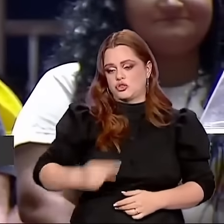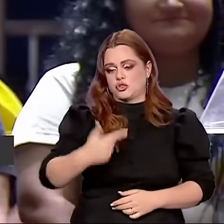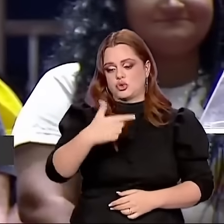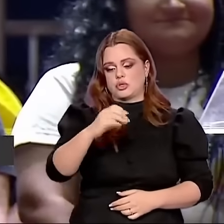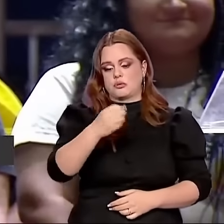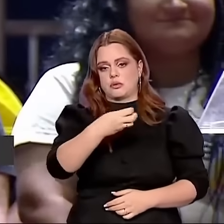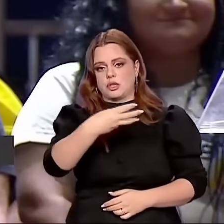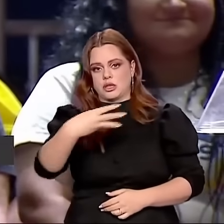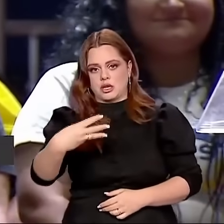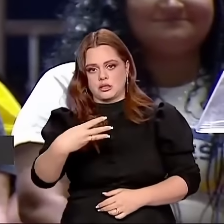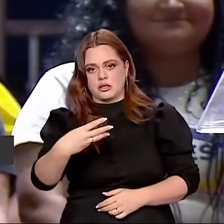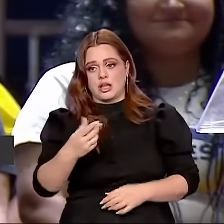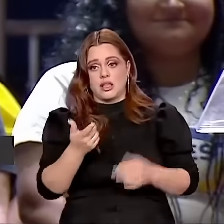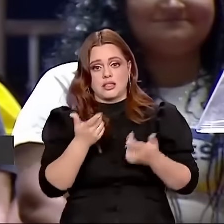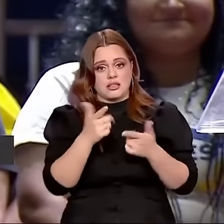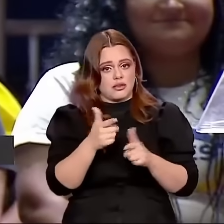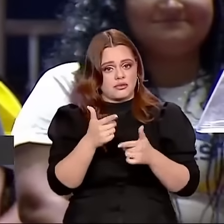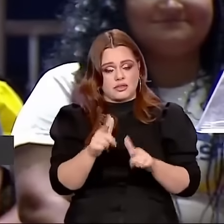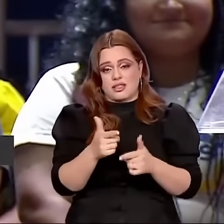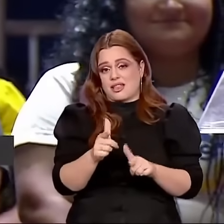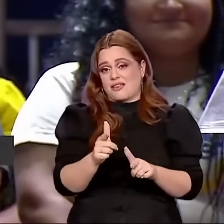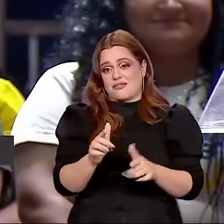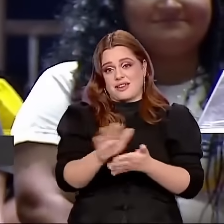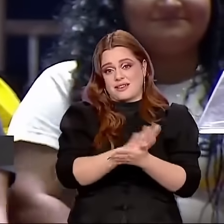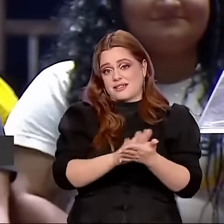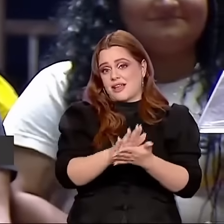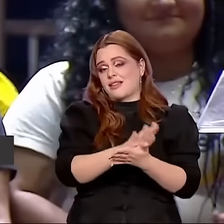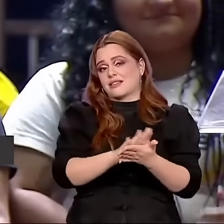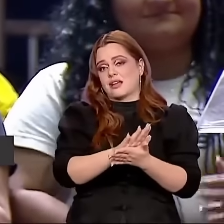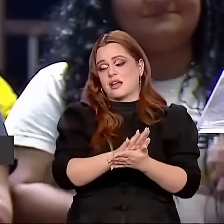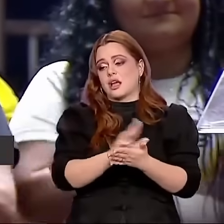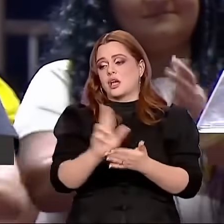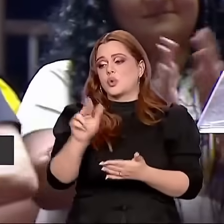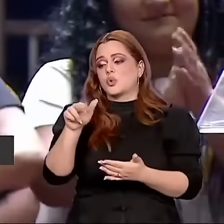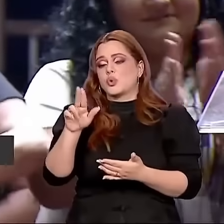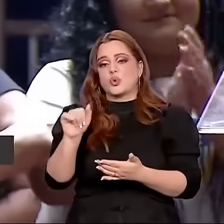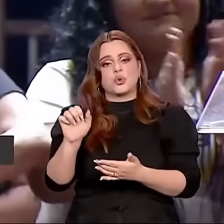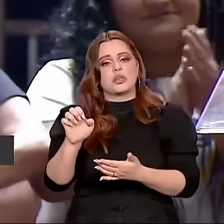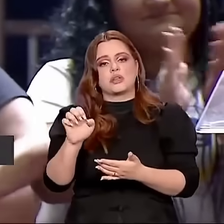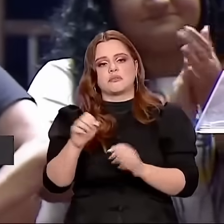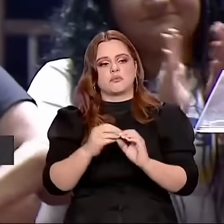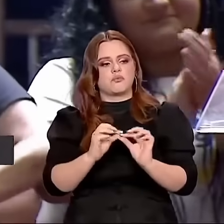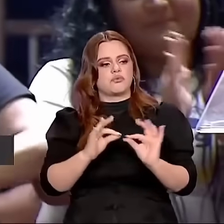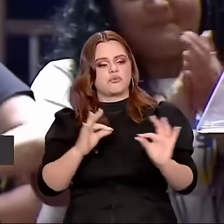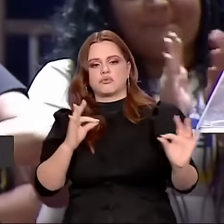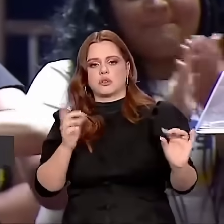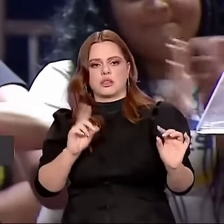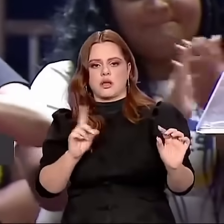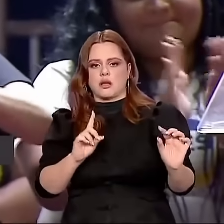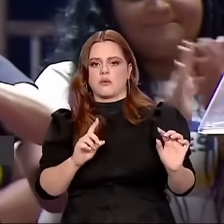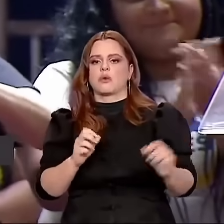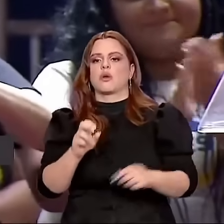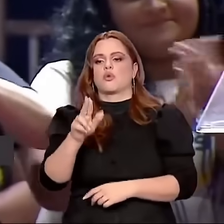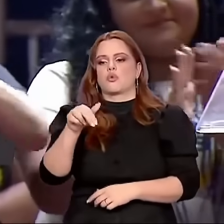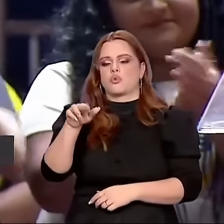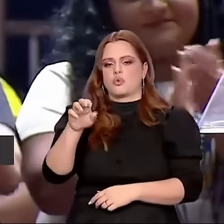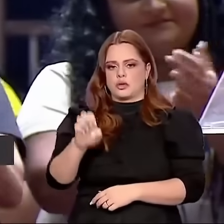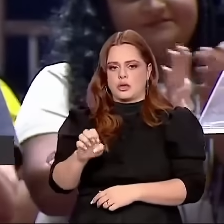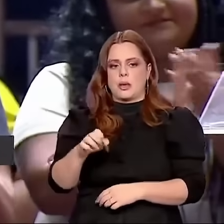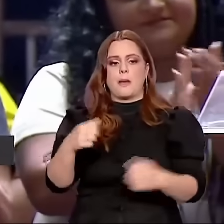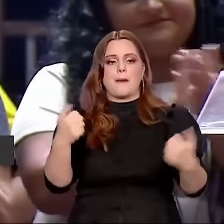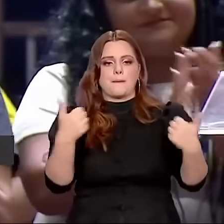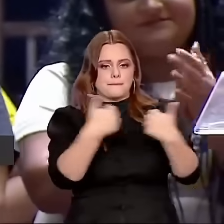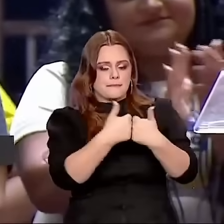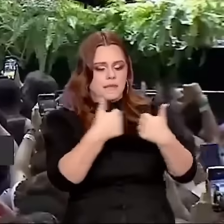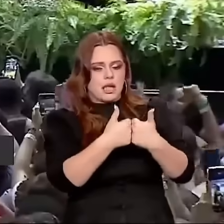só momento que a UNE não esteve junto defendendo tudo aquilo que nós fizemos na educação